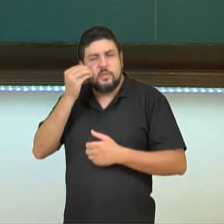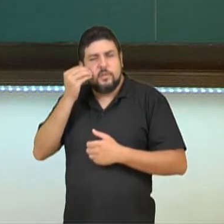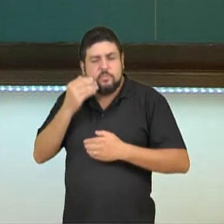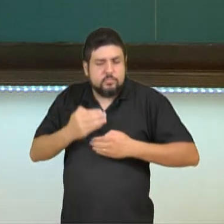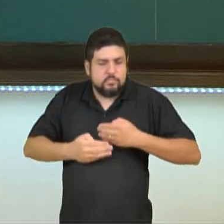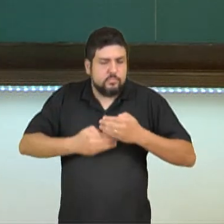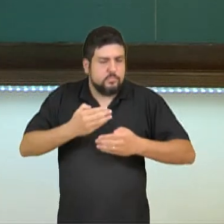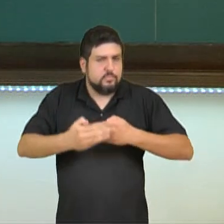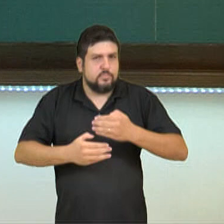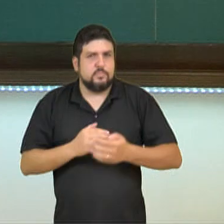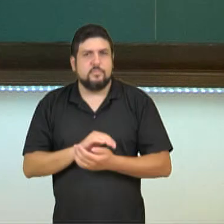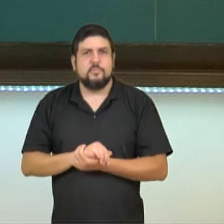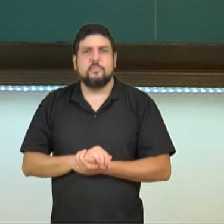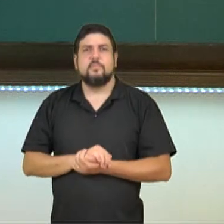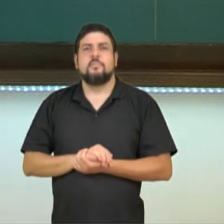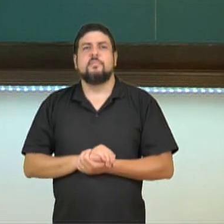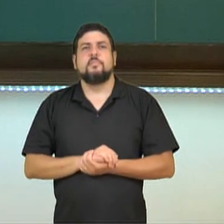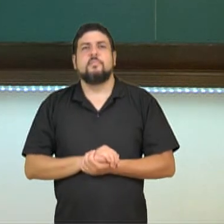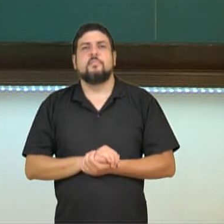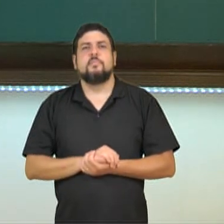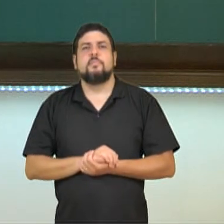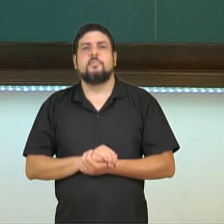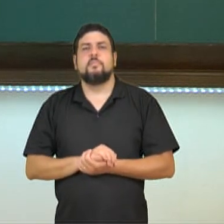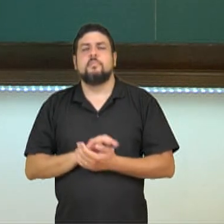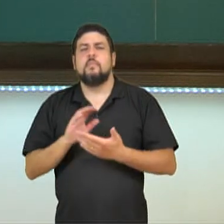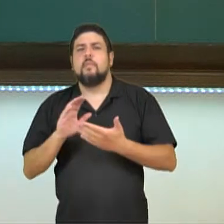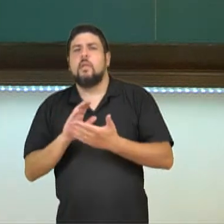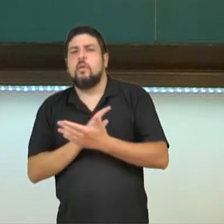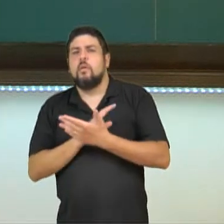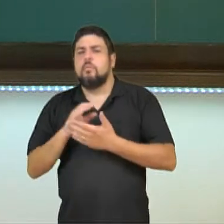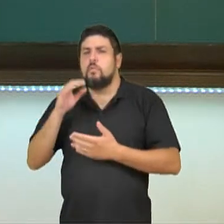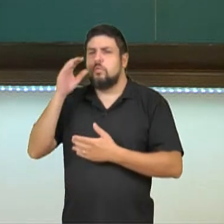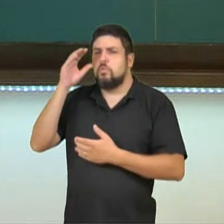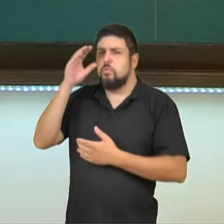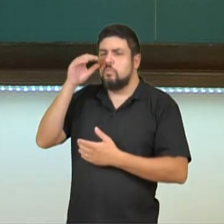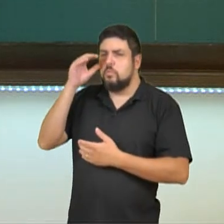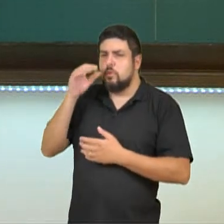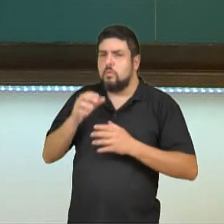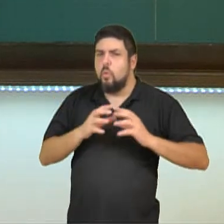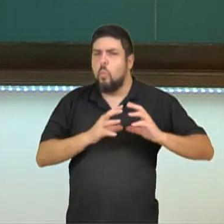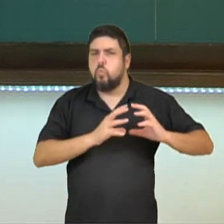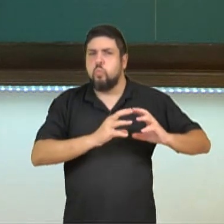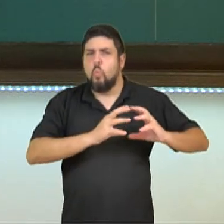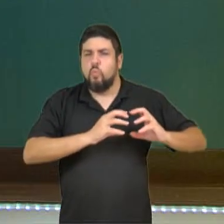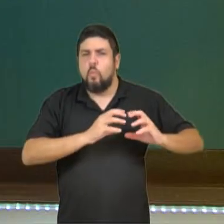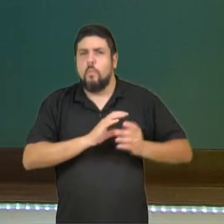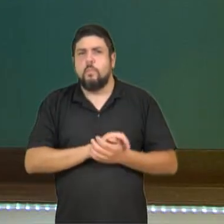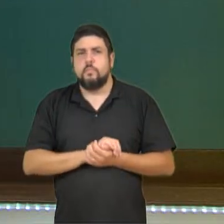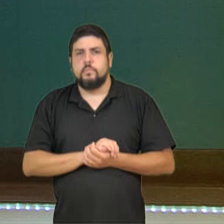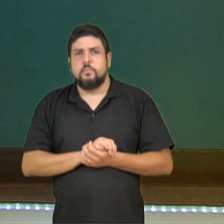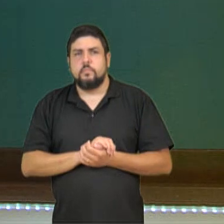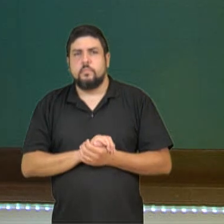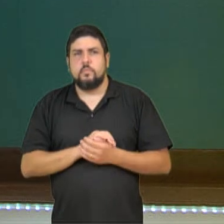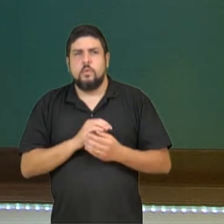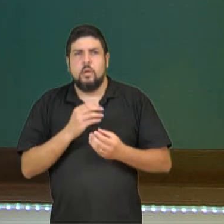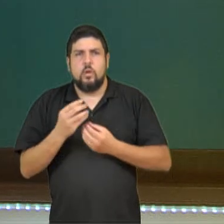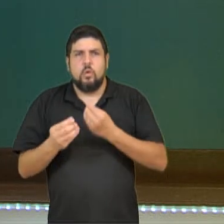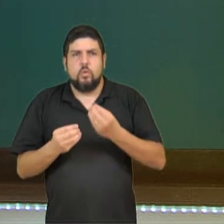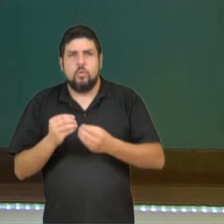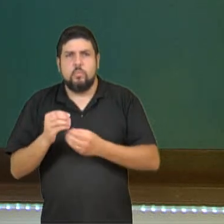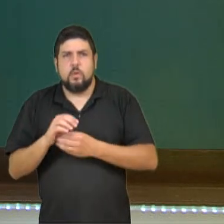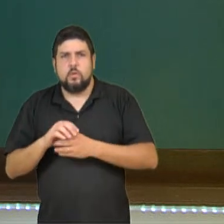dia. Sobre algumas curiosidades do softball. A biomecânica do arremesso, né, como que